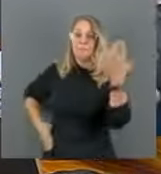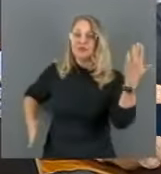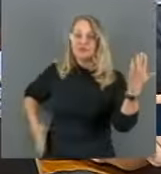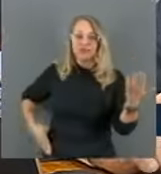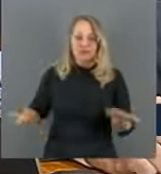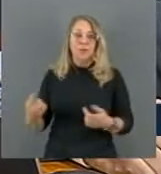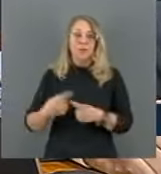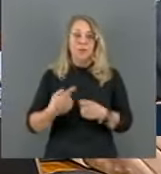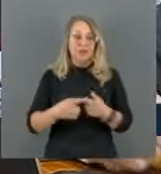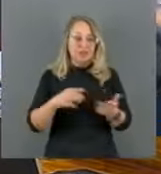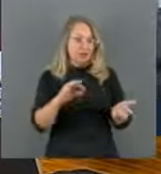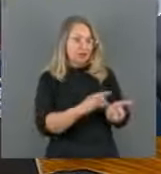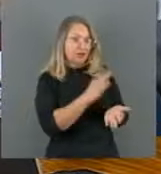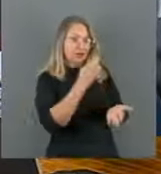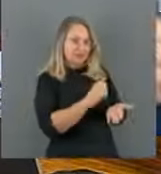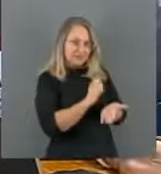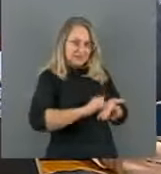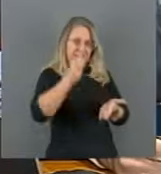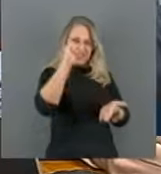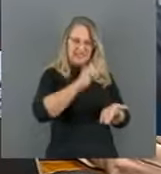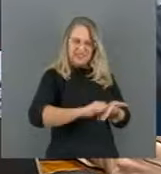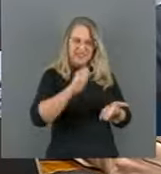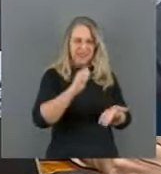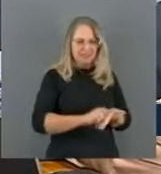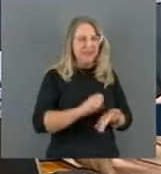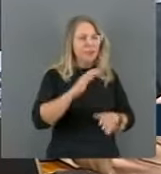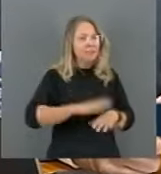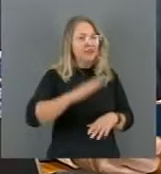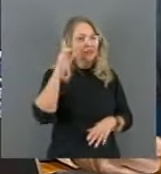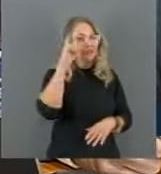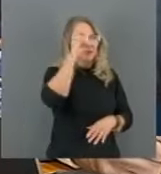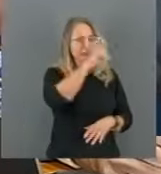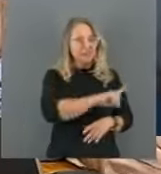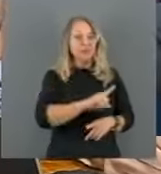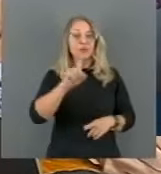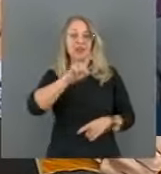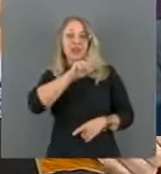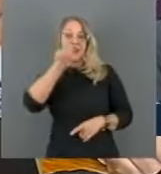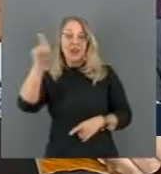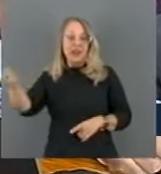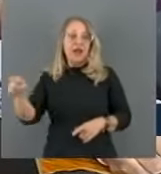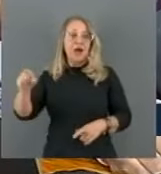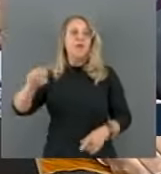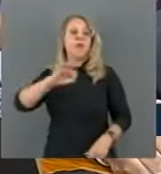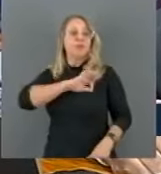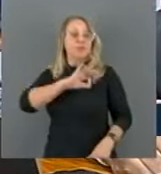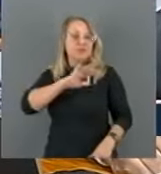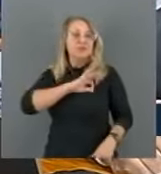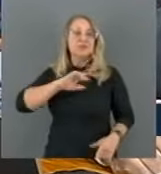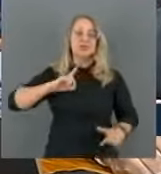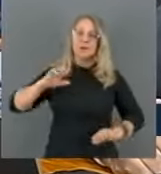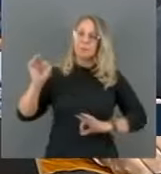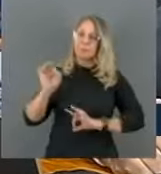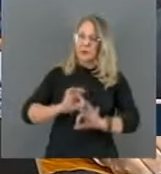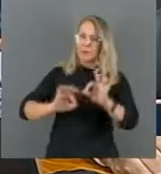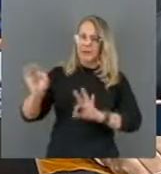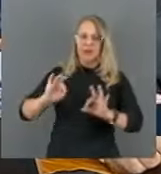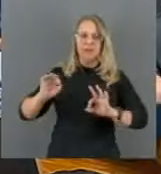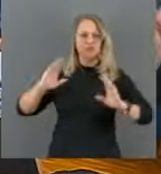muito mais difícil de reverter do que a covardia que vem da ponta de um fuzil porque essa o policial militar por exemplo tá preparado ele é